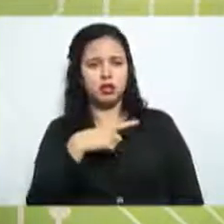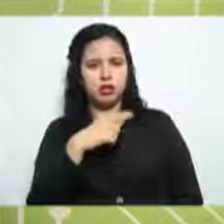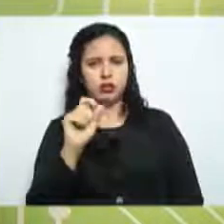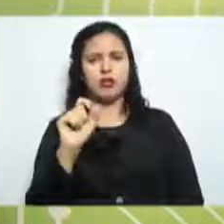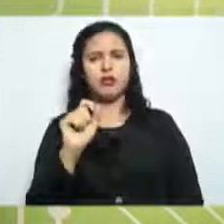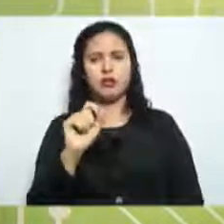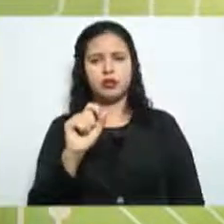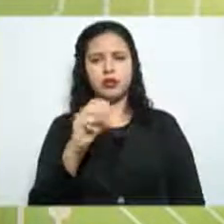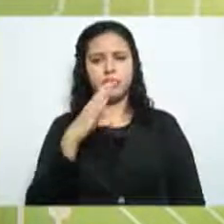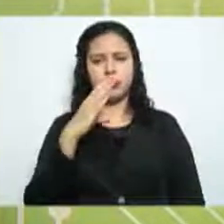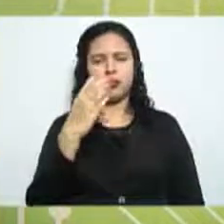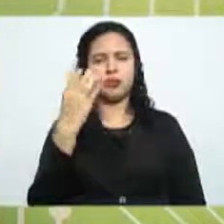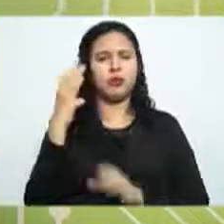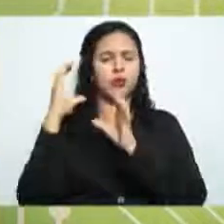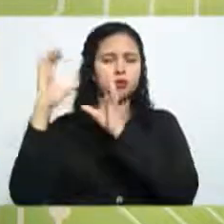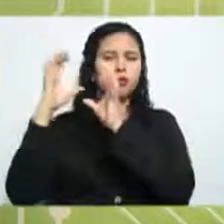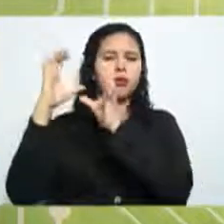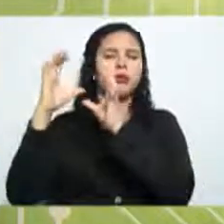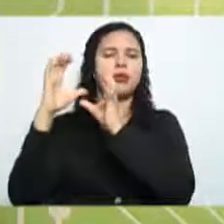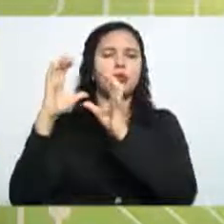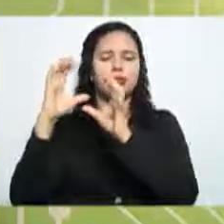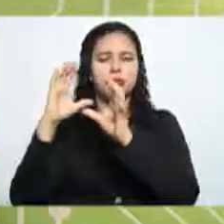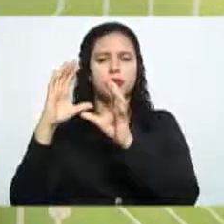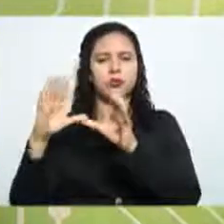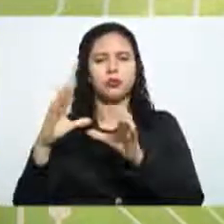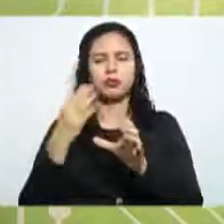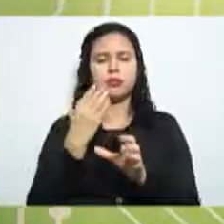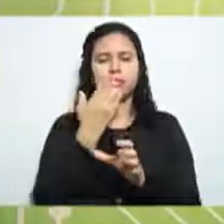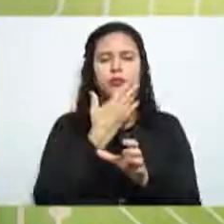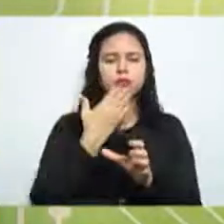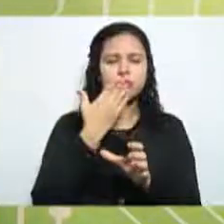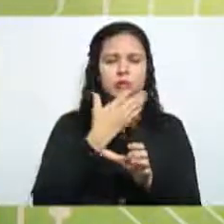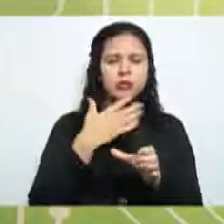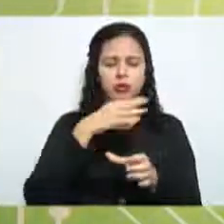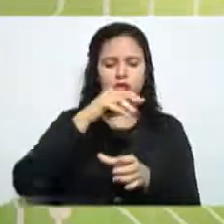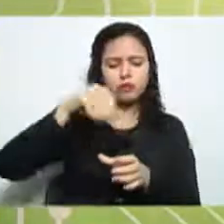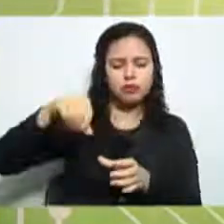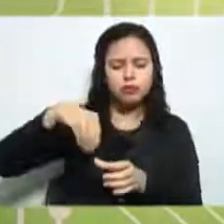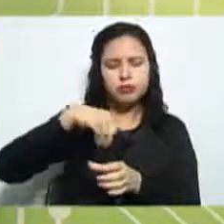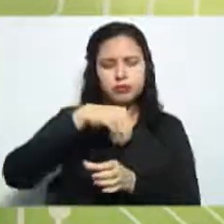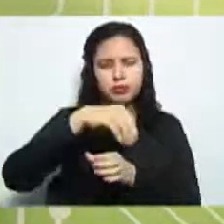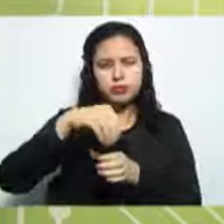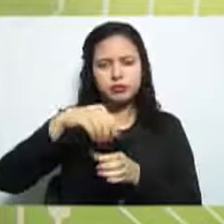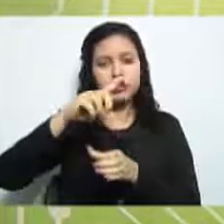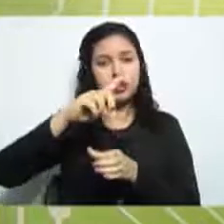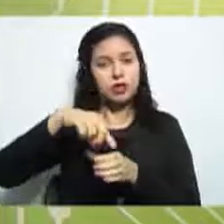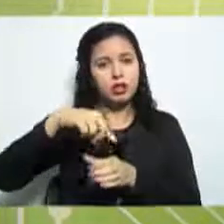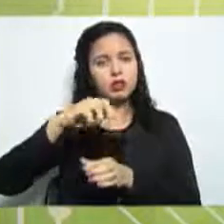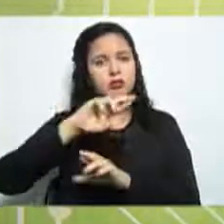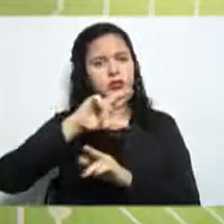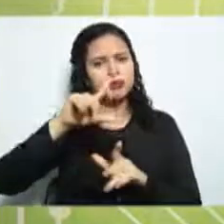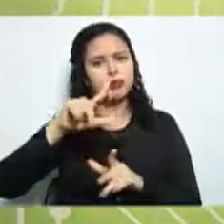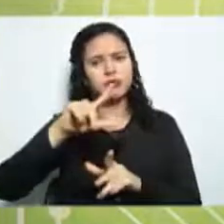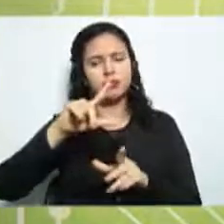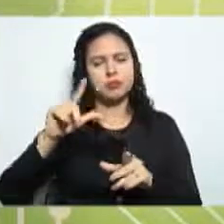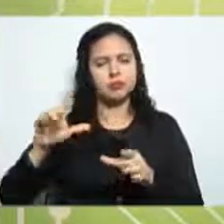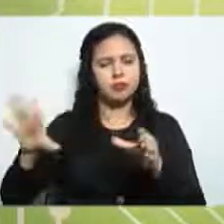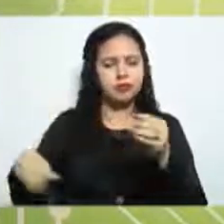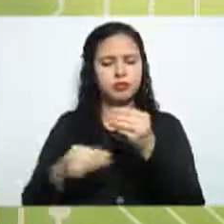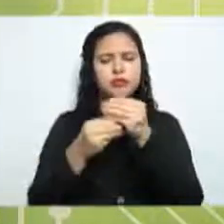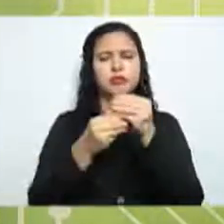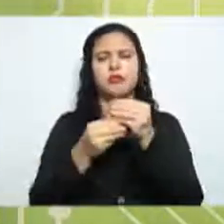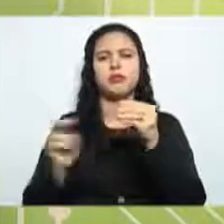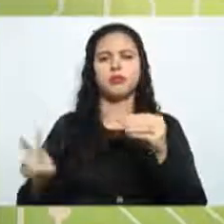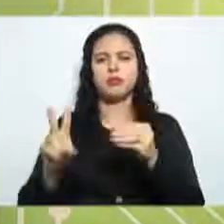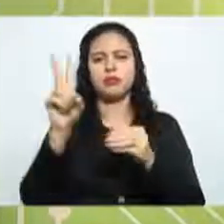quase artesanal aí, que eles fazem um desidratado com açúcar, uma coisa diferente, é um produto de valor muito mais agregado do que o coco natural